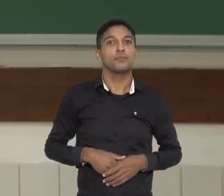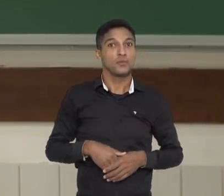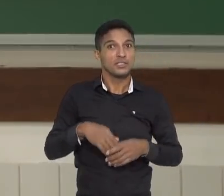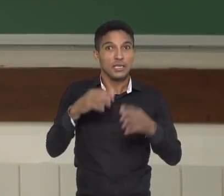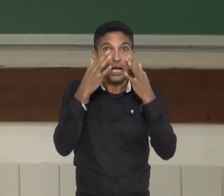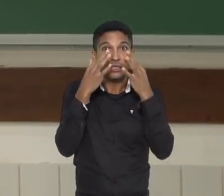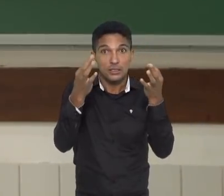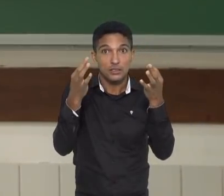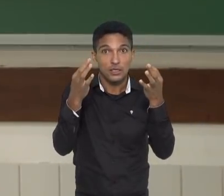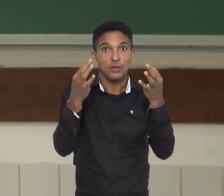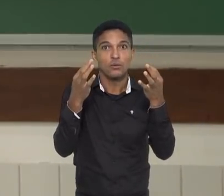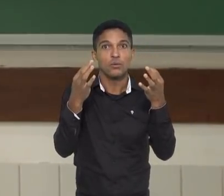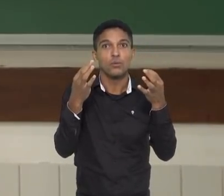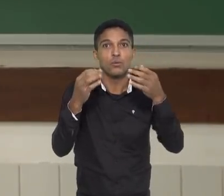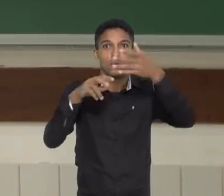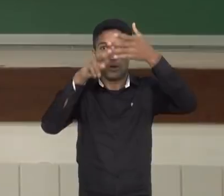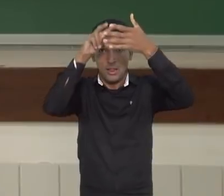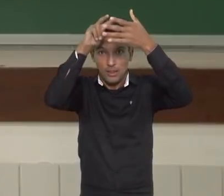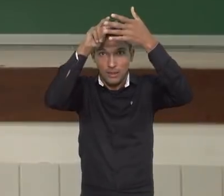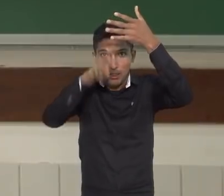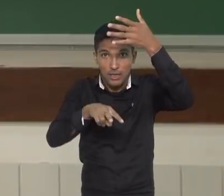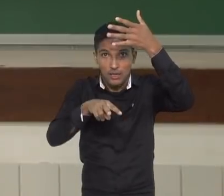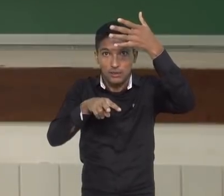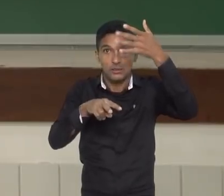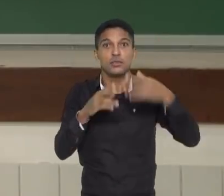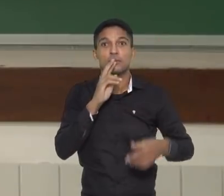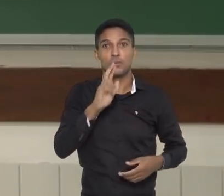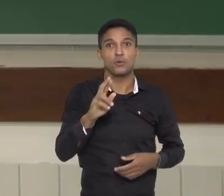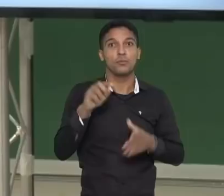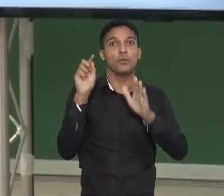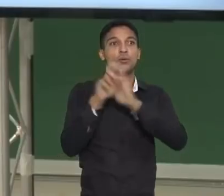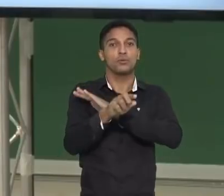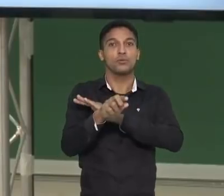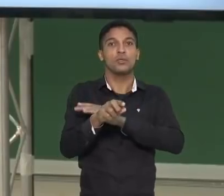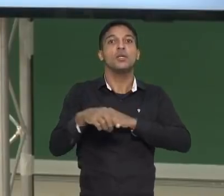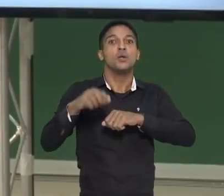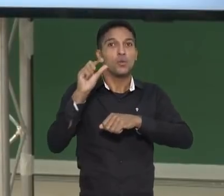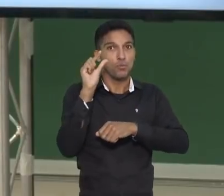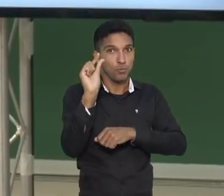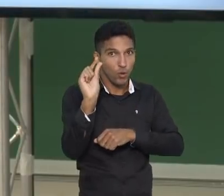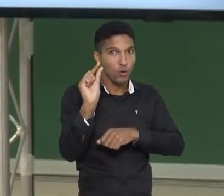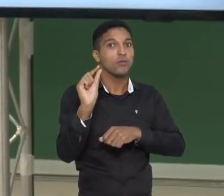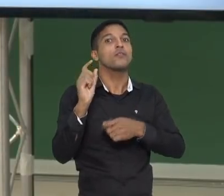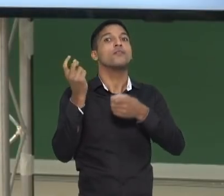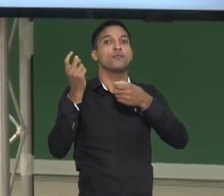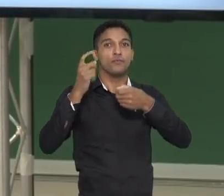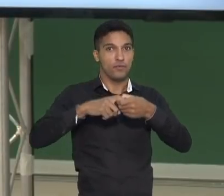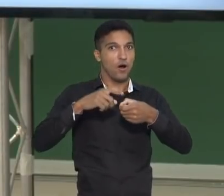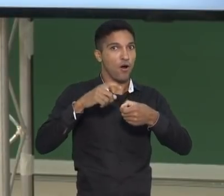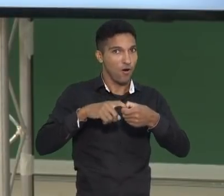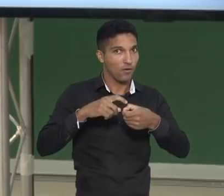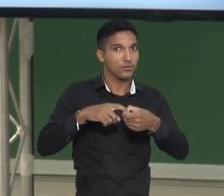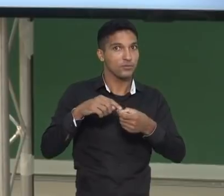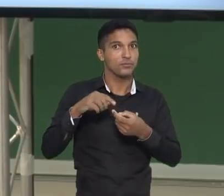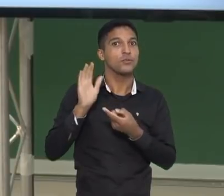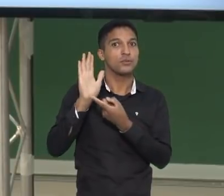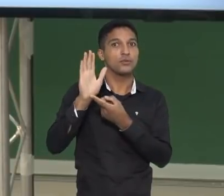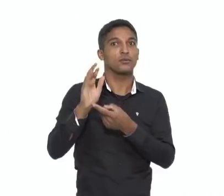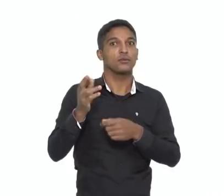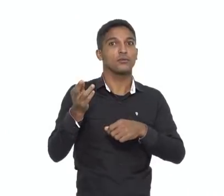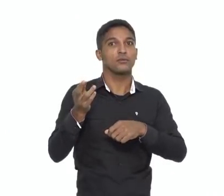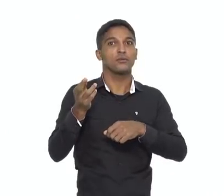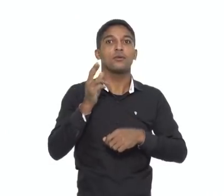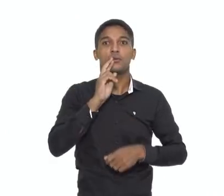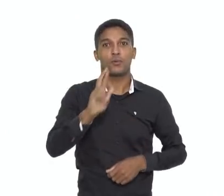e responda aqui a pergunta. Nós já voltamos aqui com a resposta. Tudo bem?